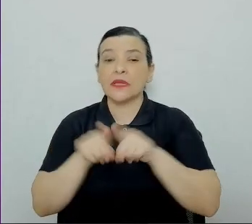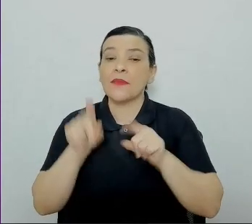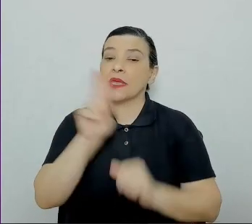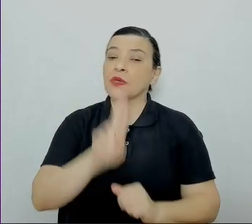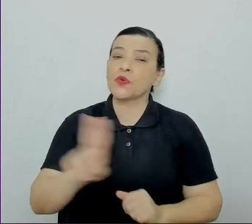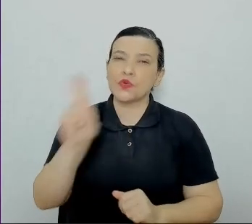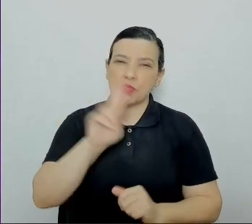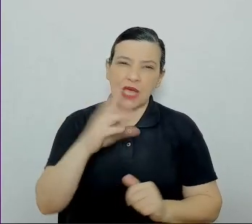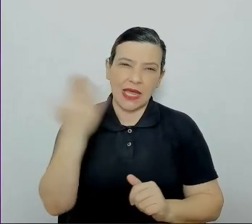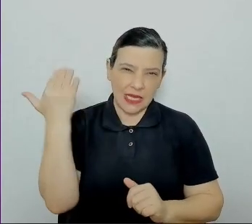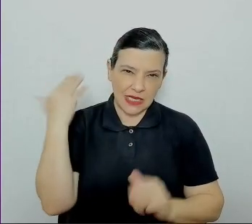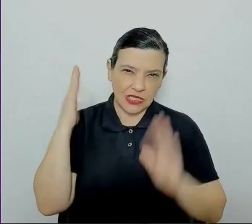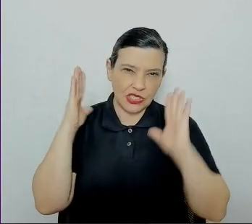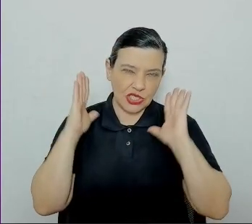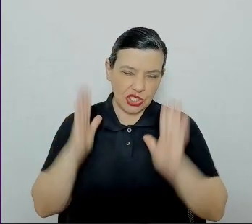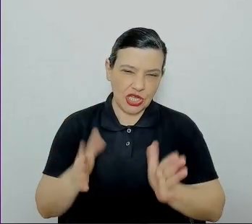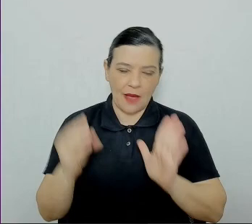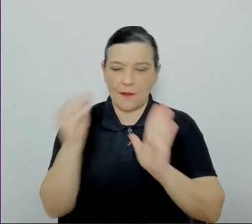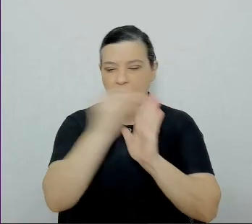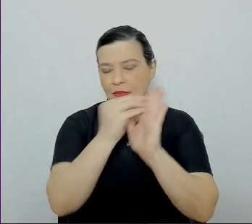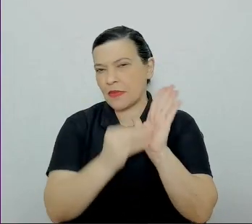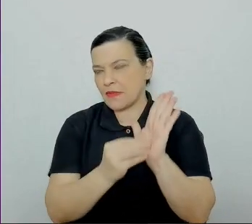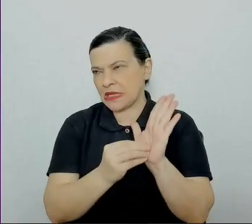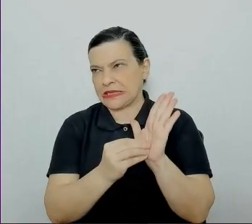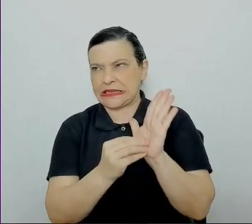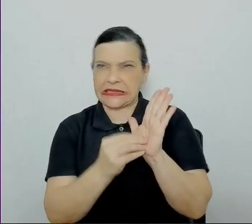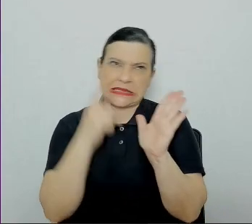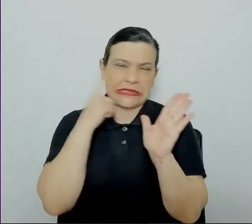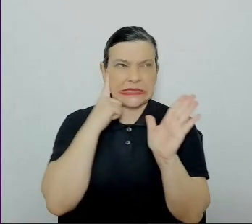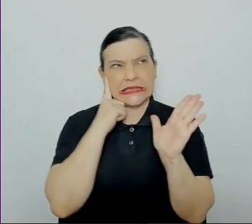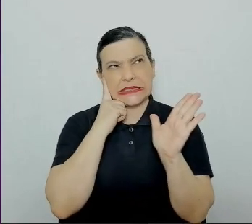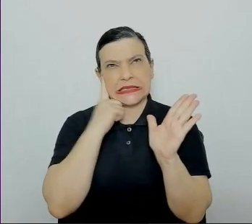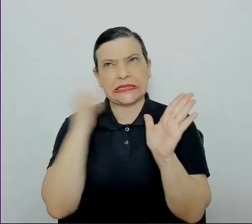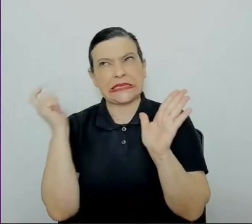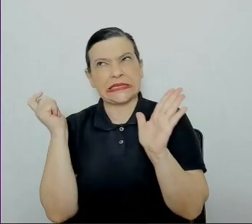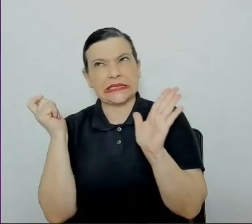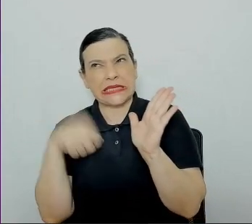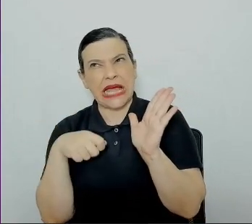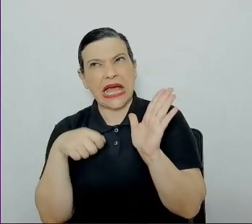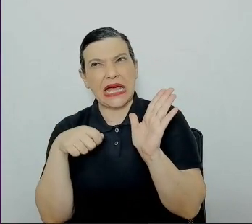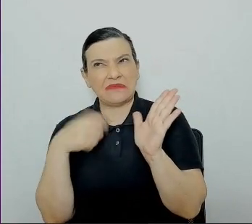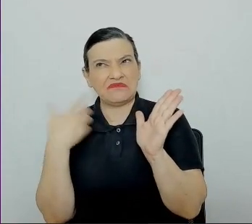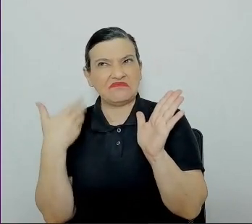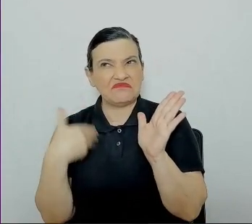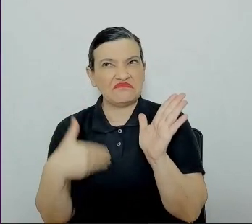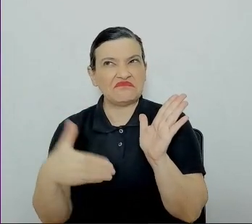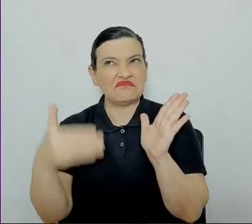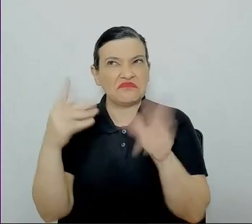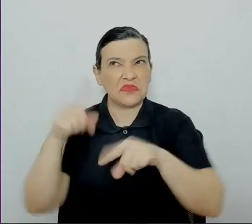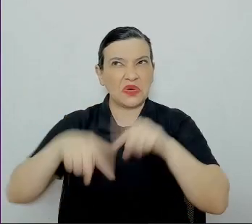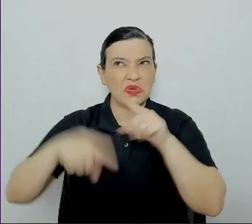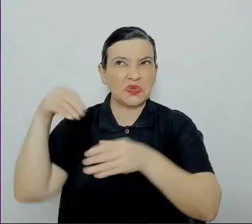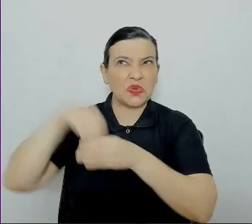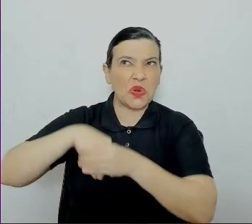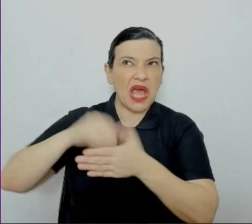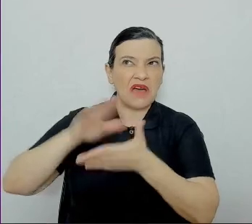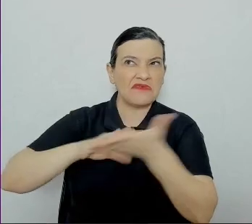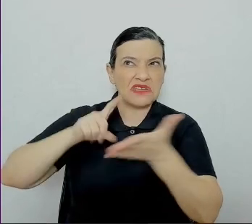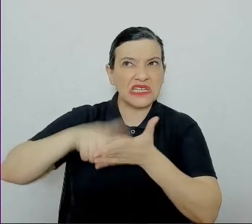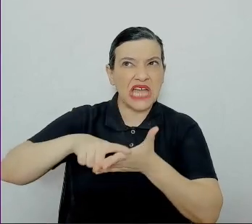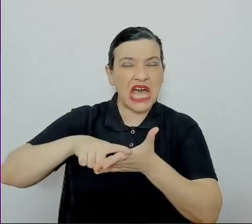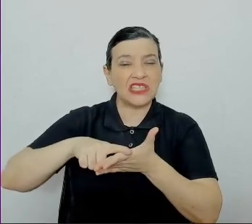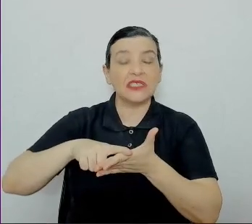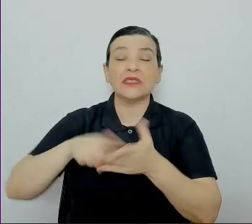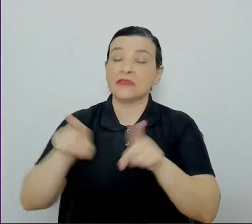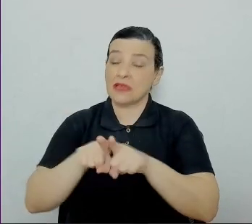mencionei anteriormente vão ajudar você a refletir, será que a gente devia fazer isso mesmo? Está dentro do que a gente promete com o produto? E sempre documentar e avaliar